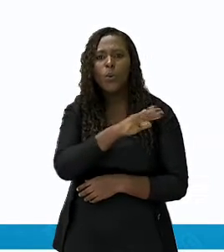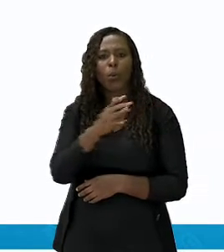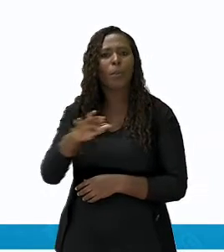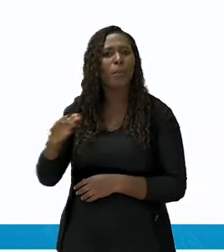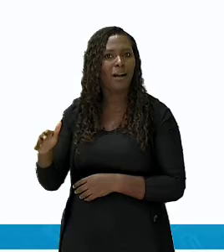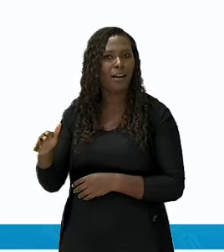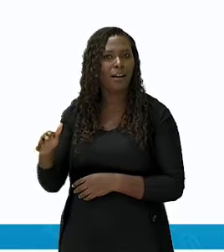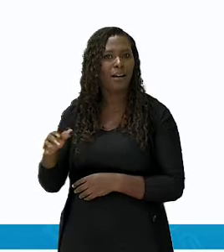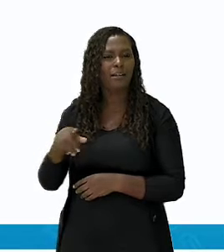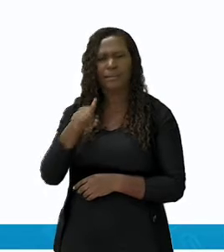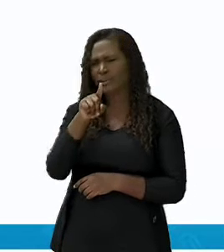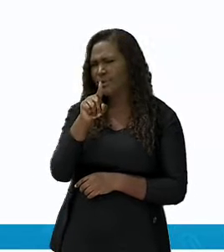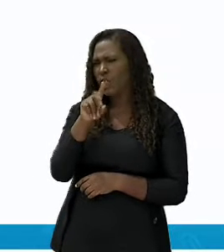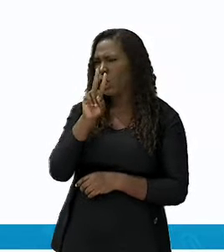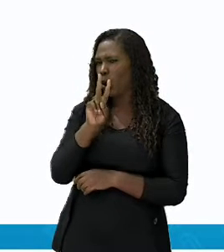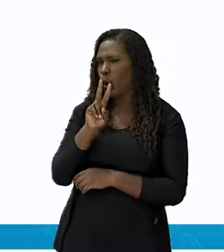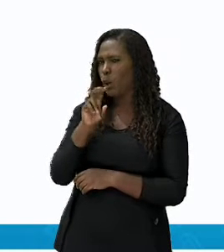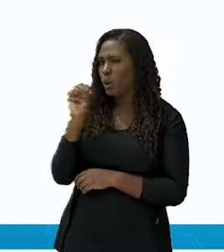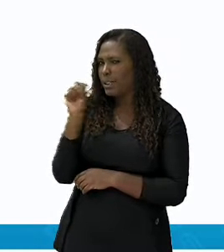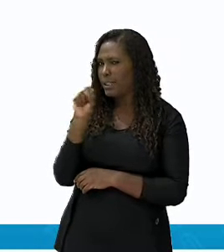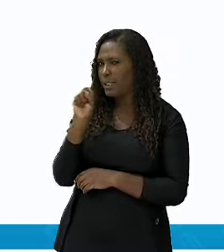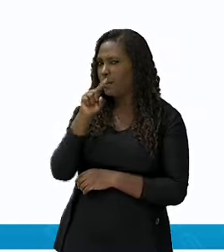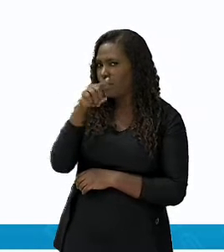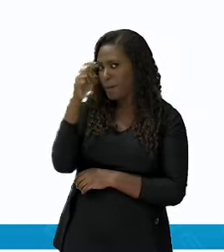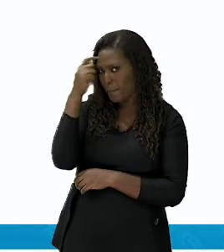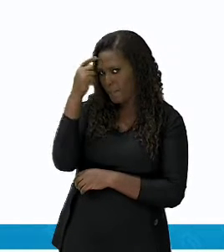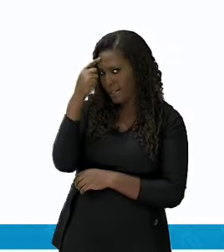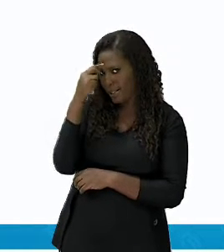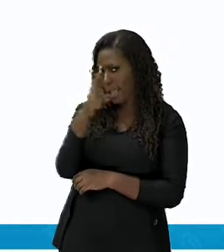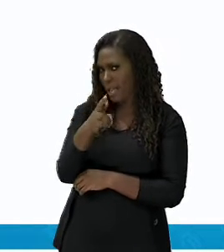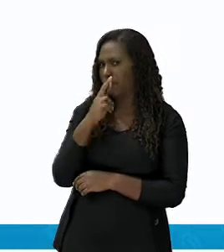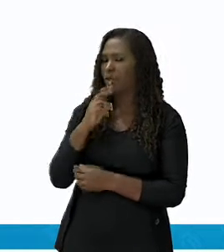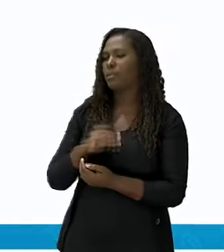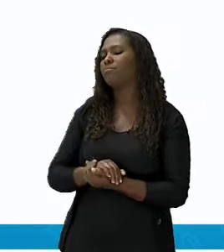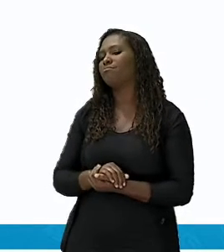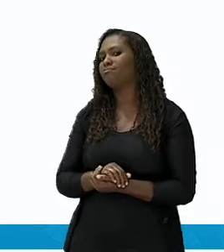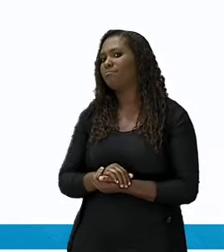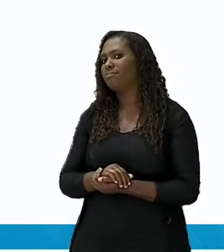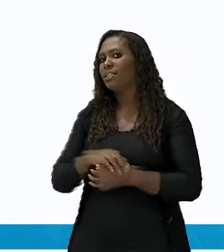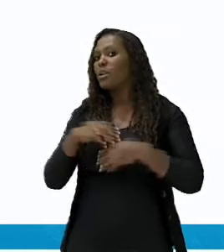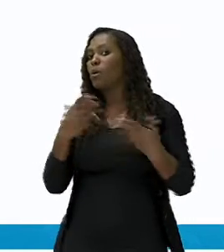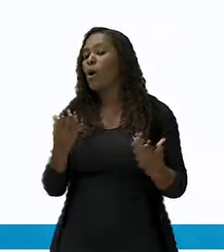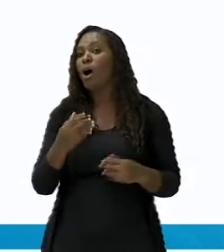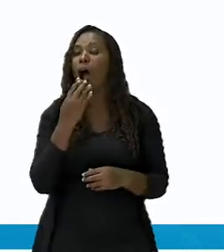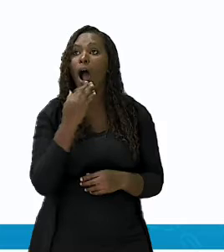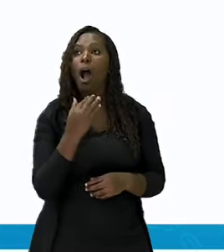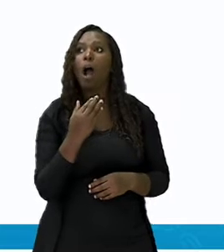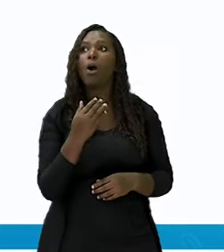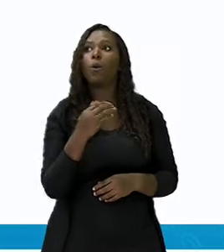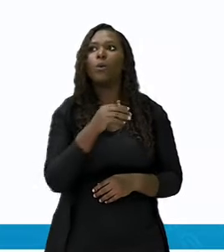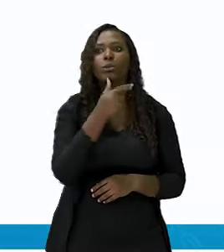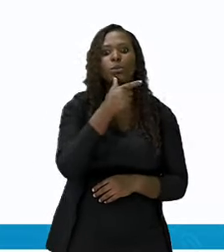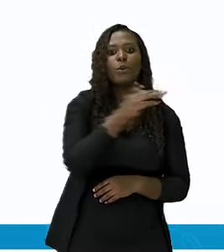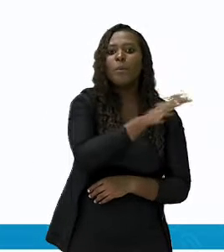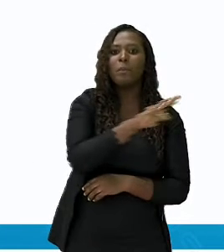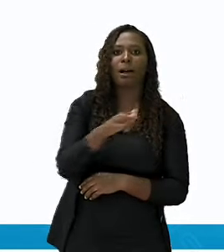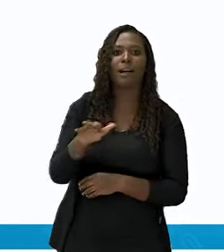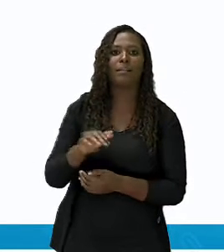2 segundos para você poder pensar e me responder. Qual a cor que você coloriria o mar?